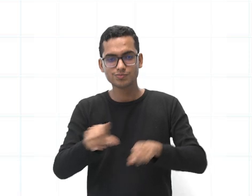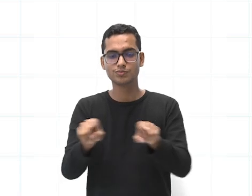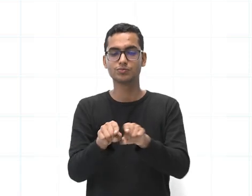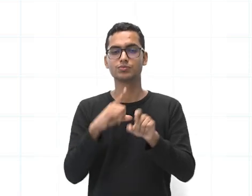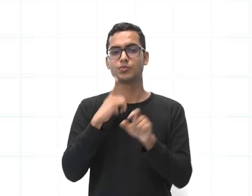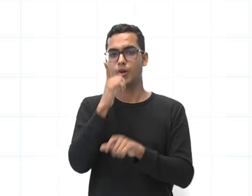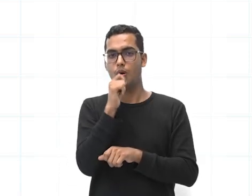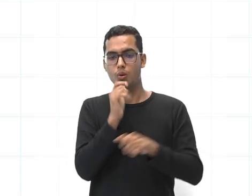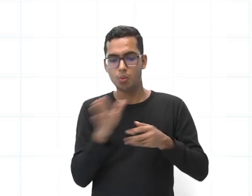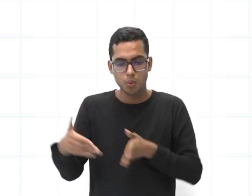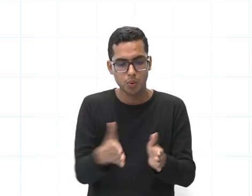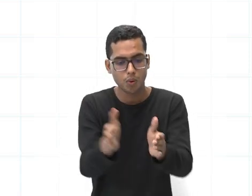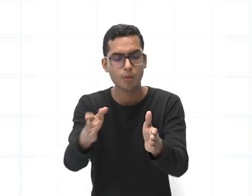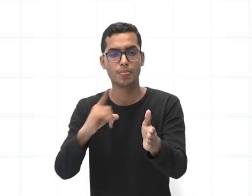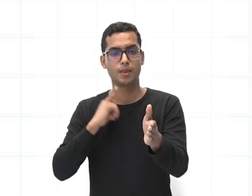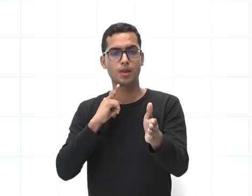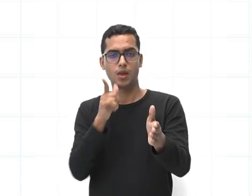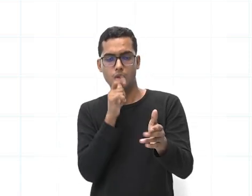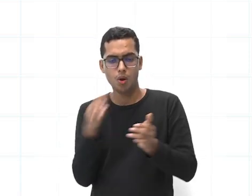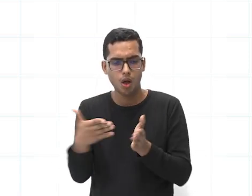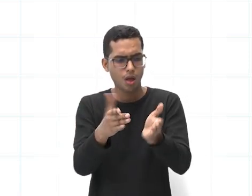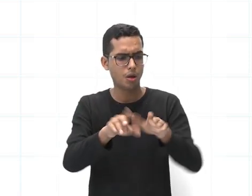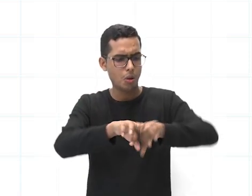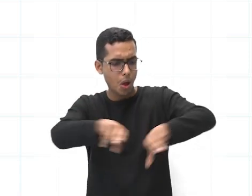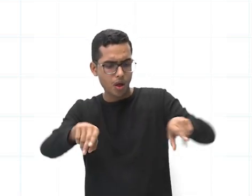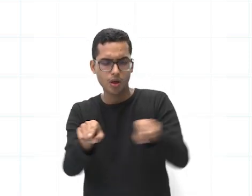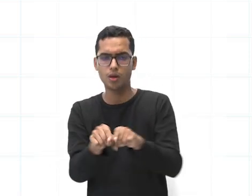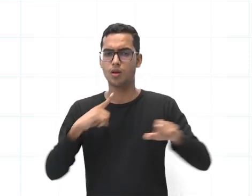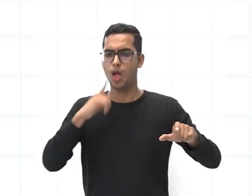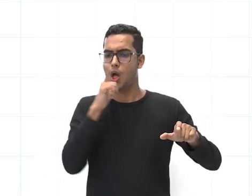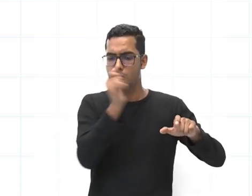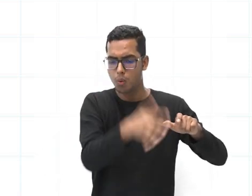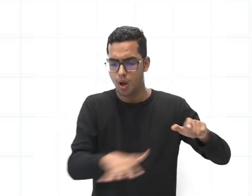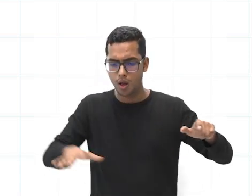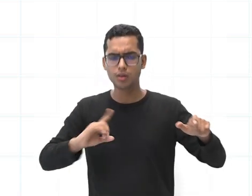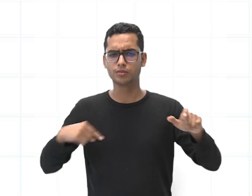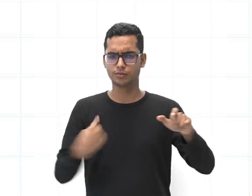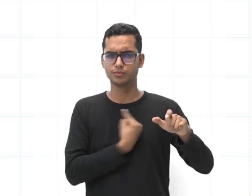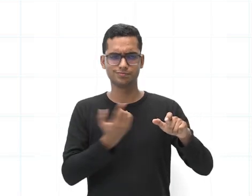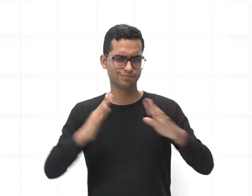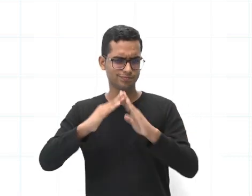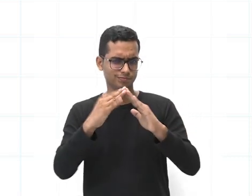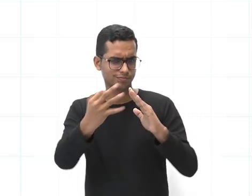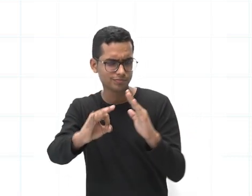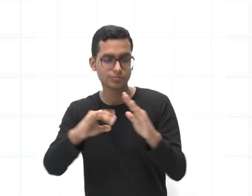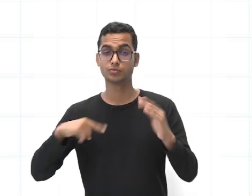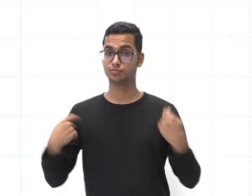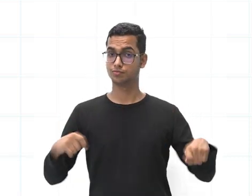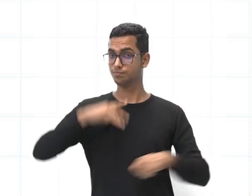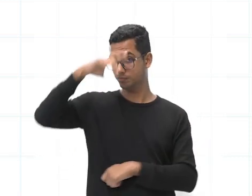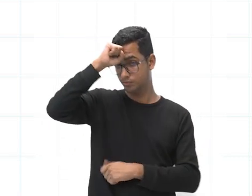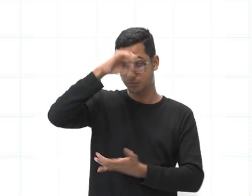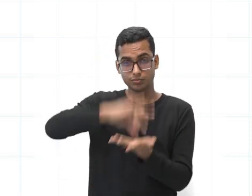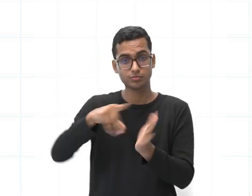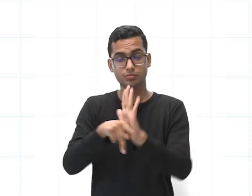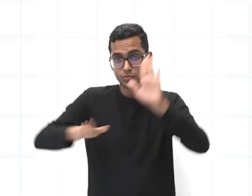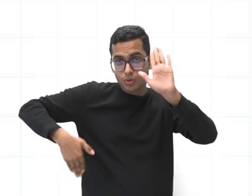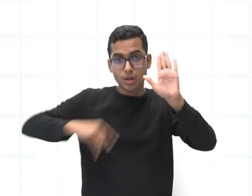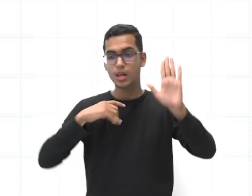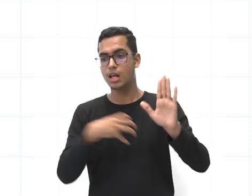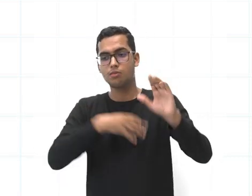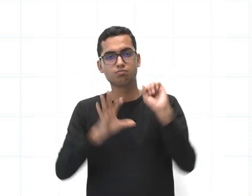uma questão de segurança para todos nós. Mais uma vez eu enfatizo para vocês a importância de a gente aprender a